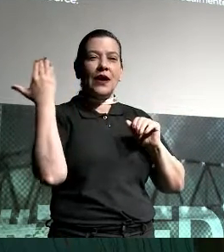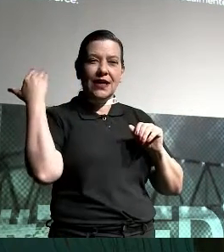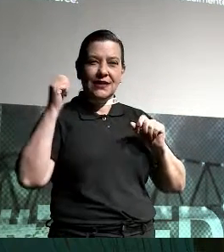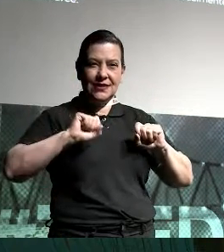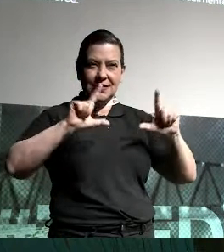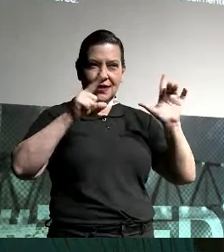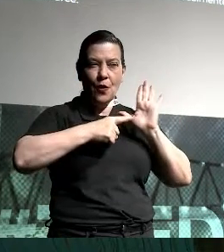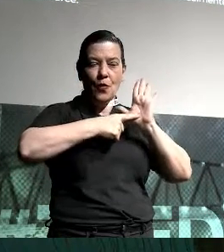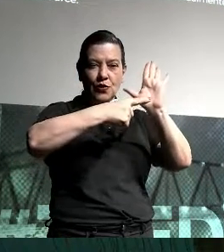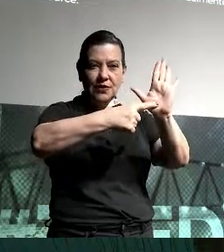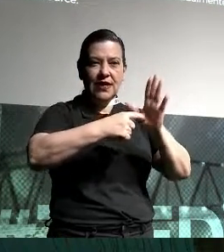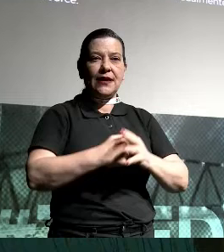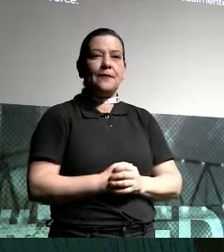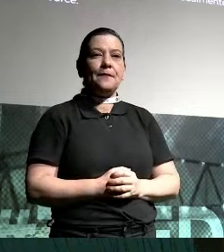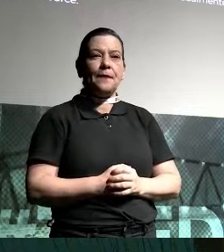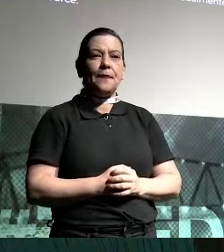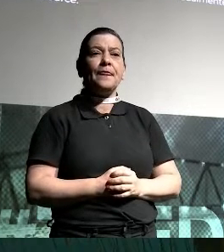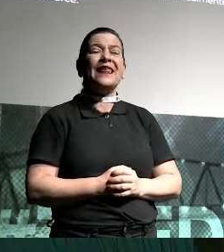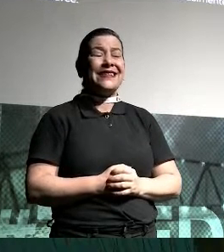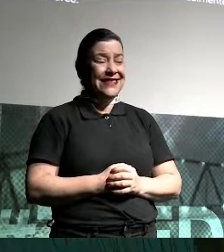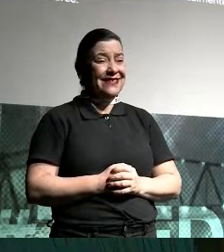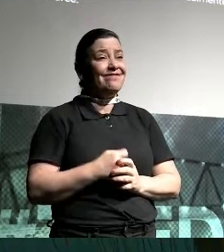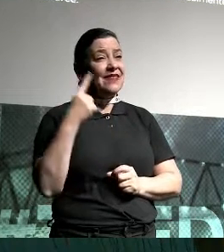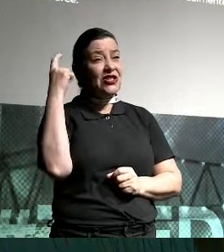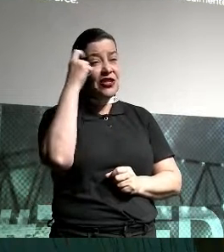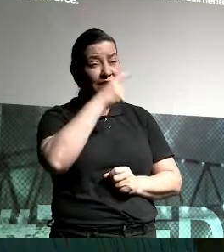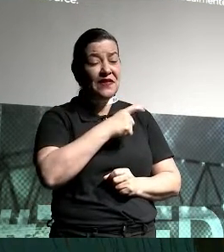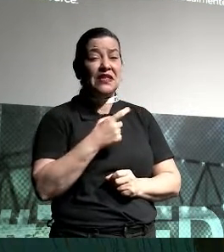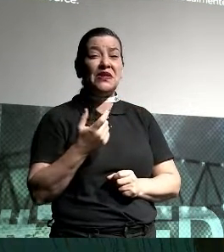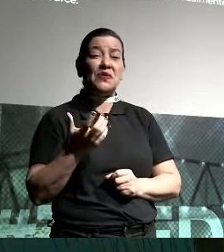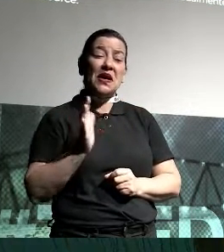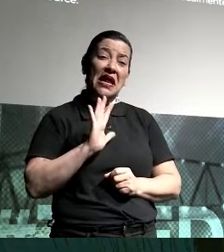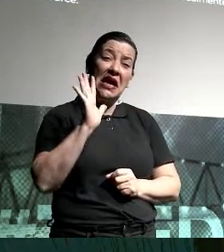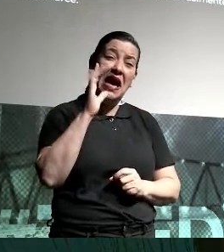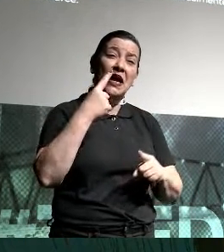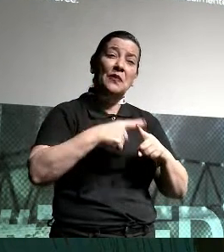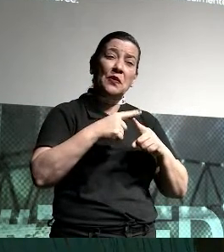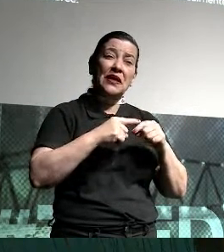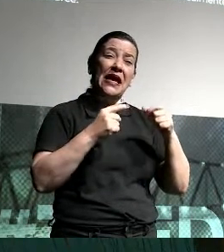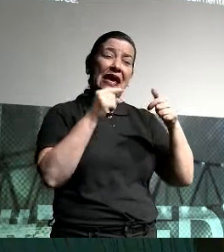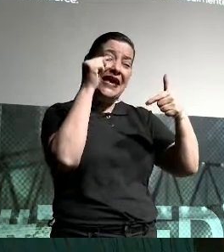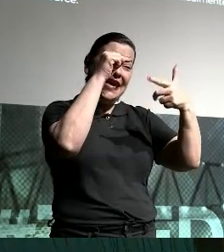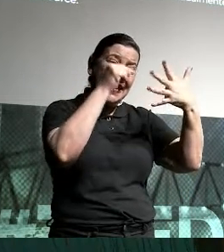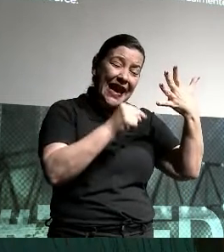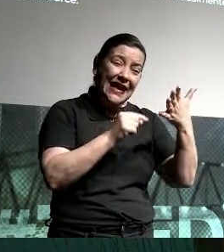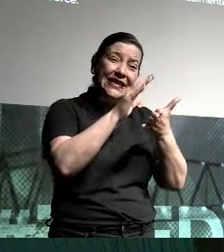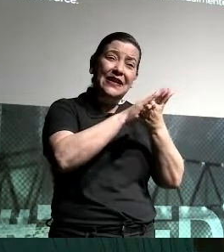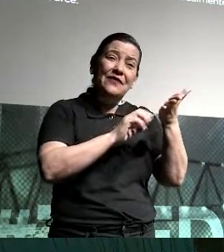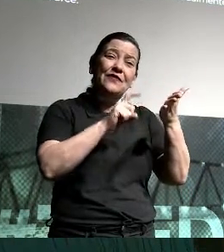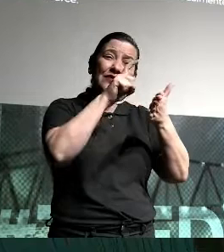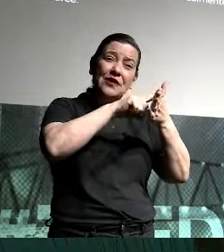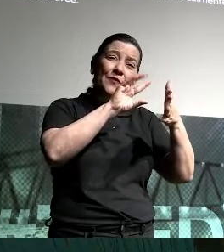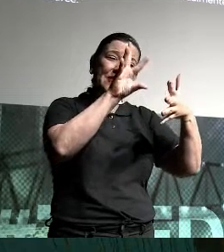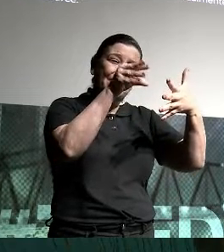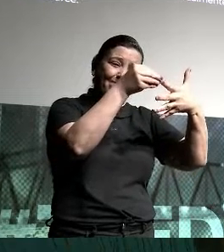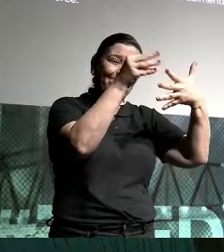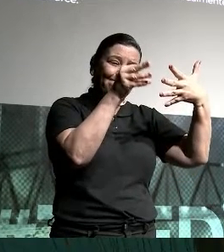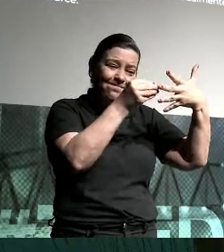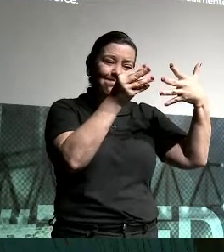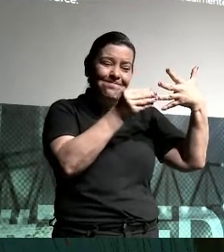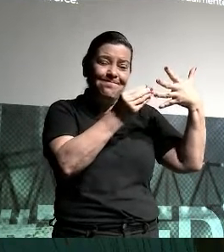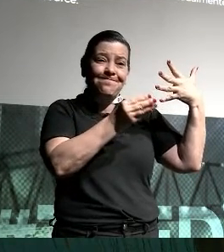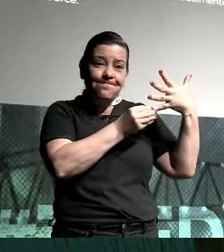adapter. Então, isso era bem custoso, cada função eu tinha que implementar. Então, assim, de um tempo para